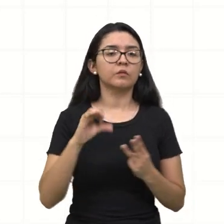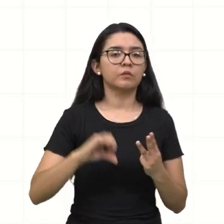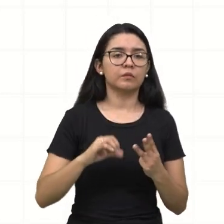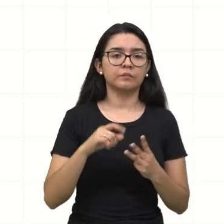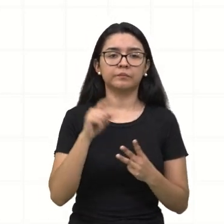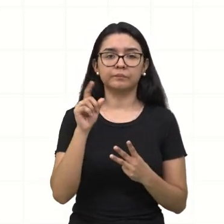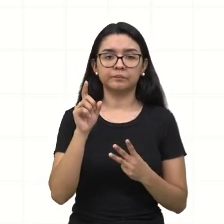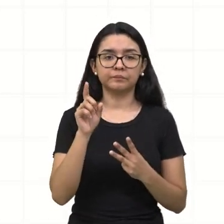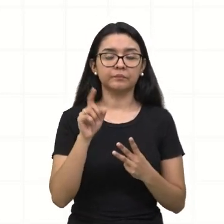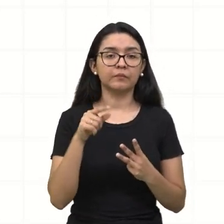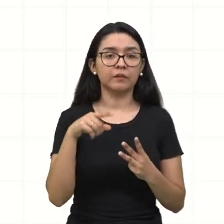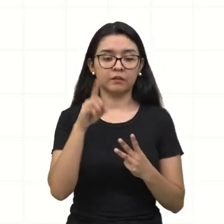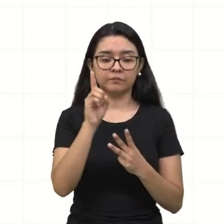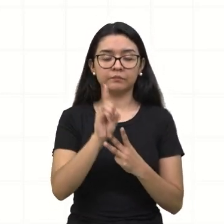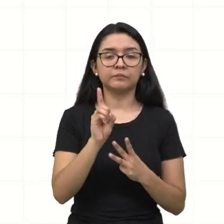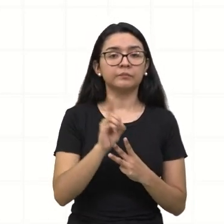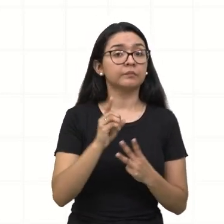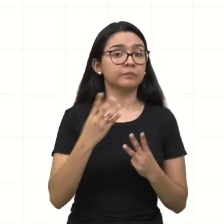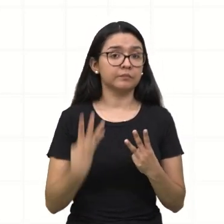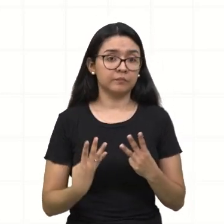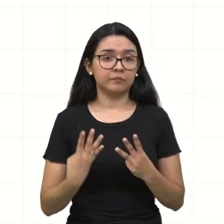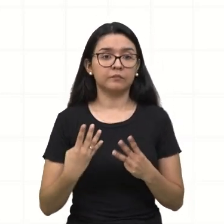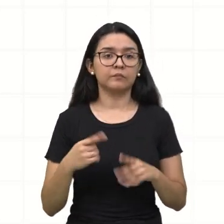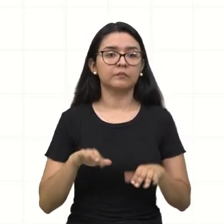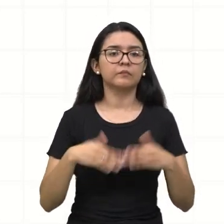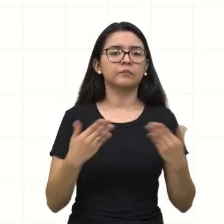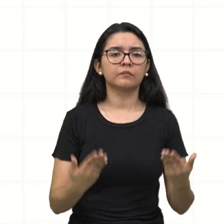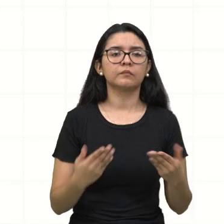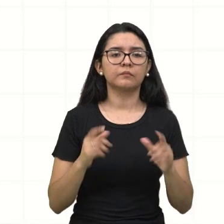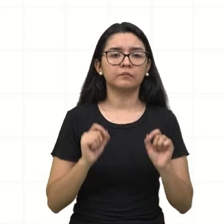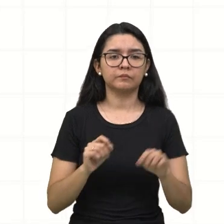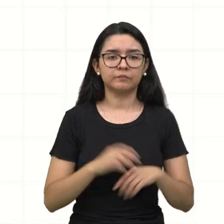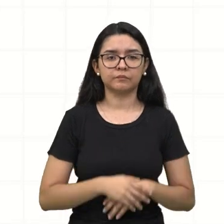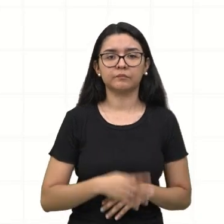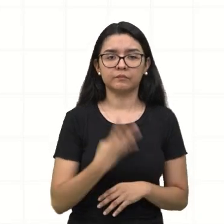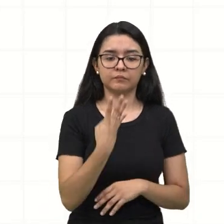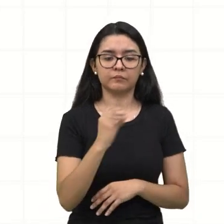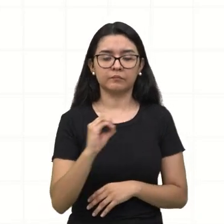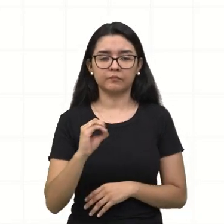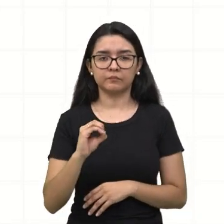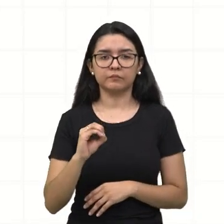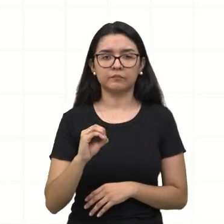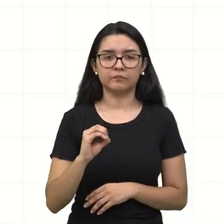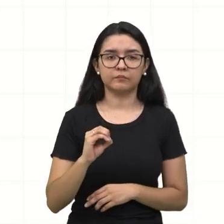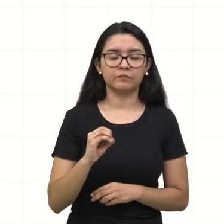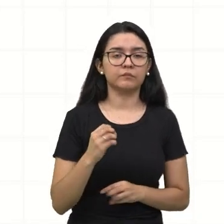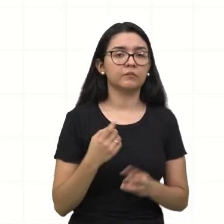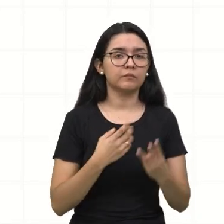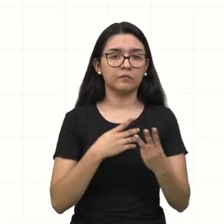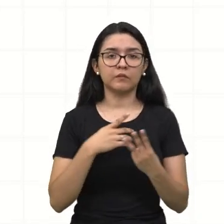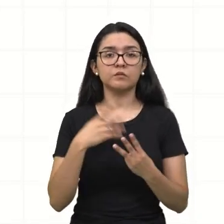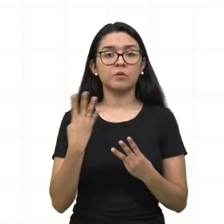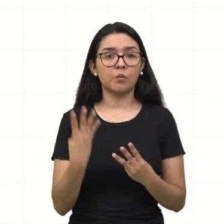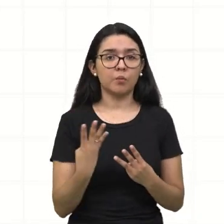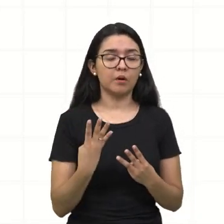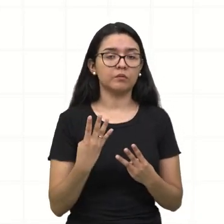4 dezenas. Então o valor posicional do 4 é o quê? 40. São 4 dezenas, 40.